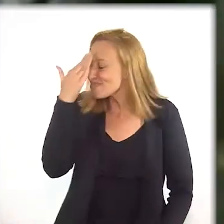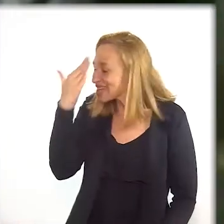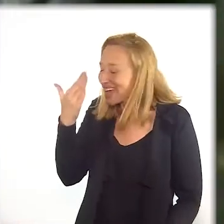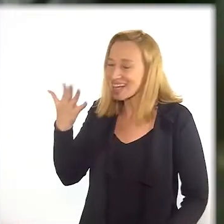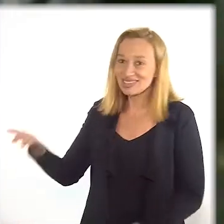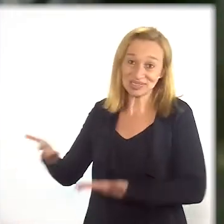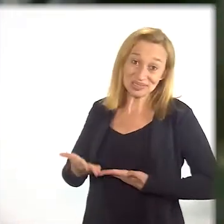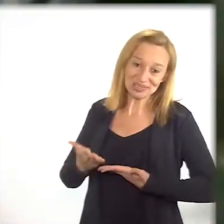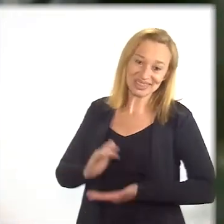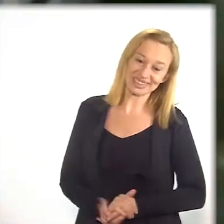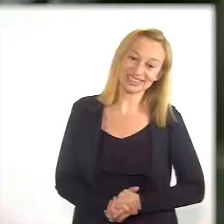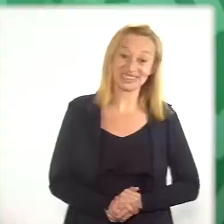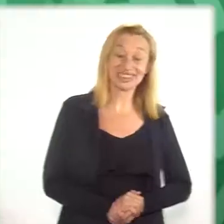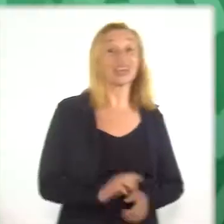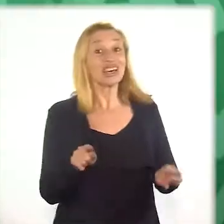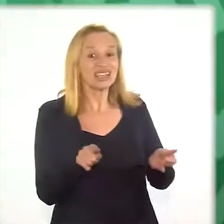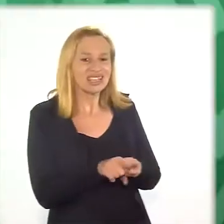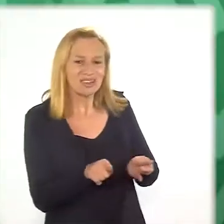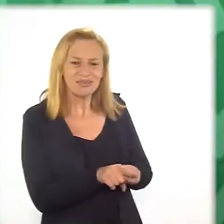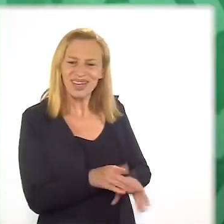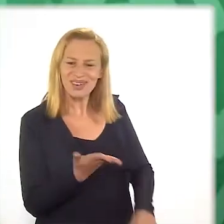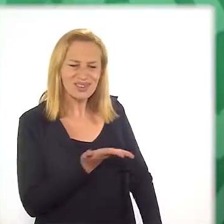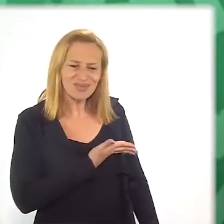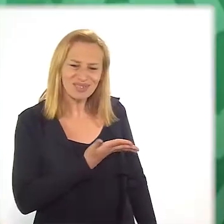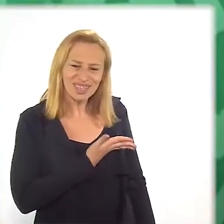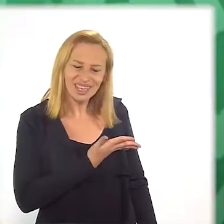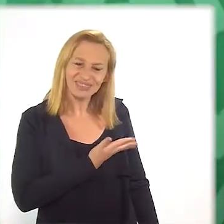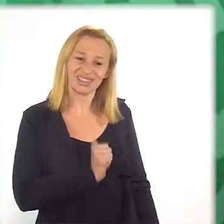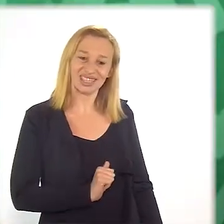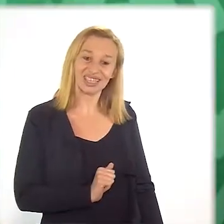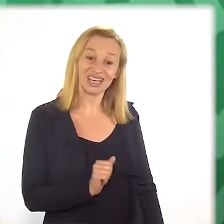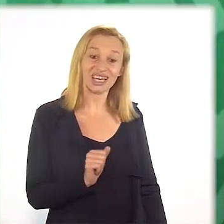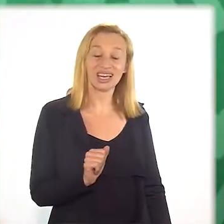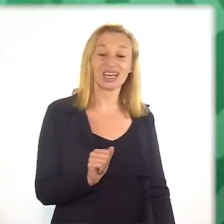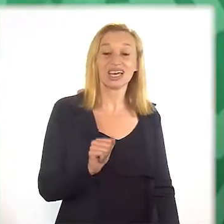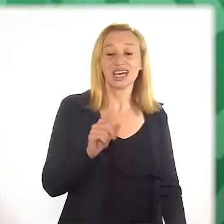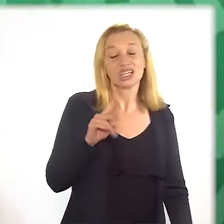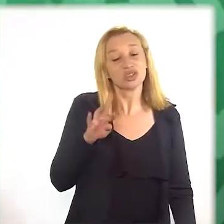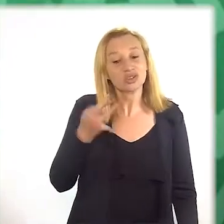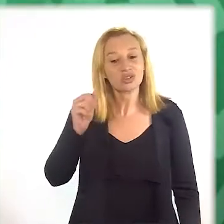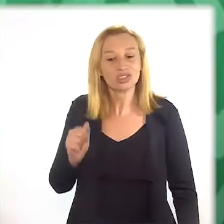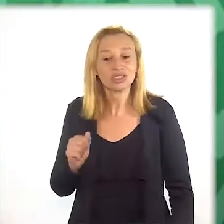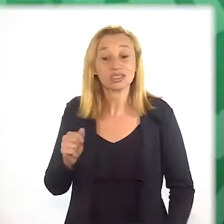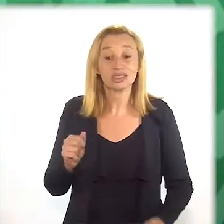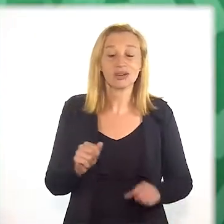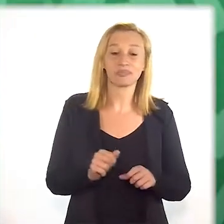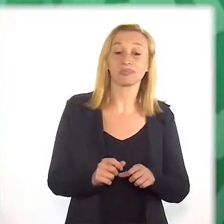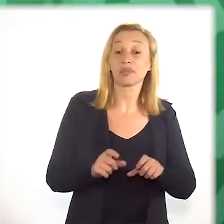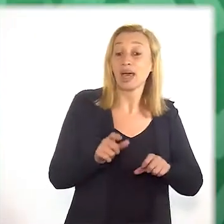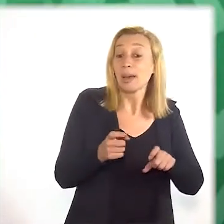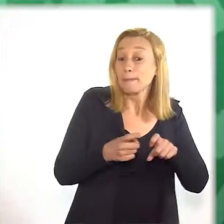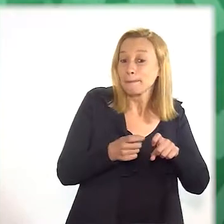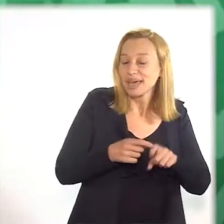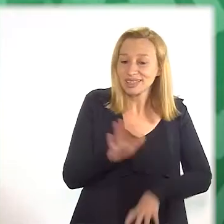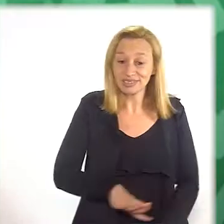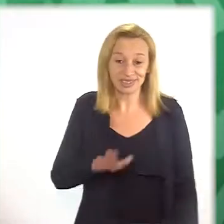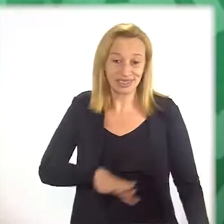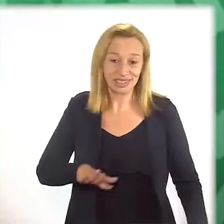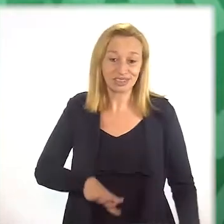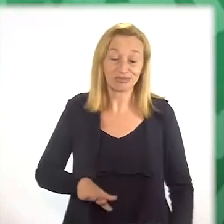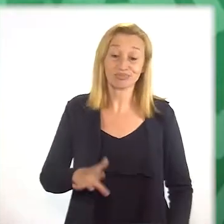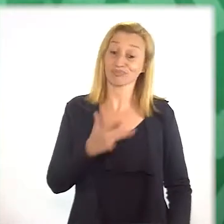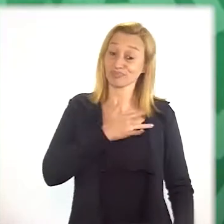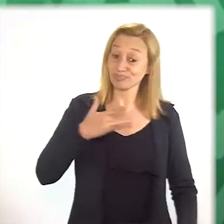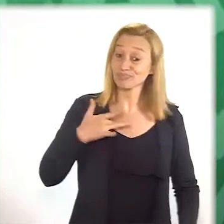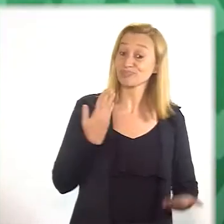muito o convite. Aqui comigo também, doutora Cláudia Braga, endocrinologista pediátrica e também médica do Núcleo de Estudos